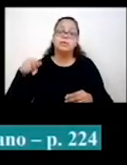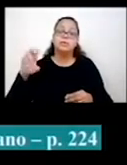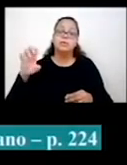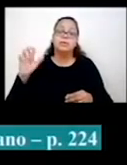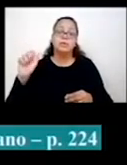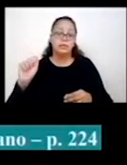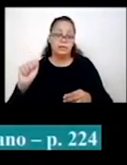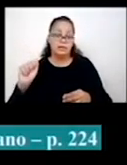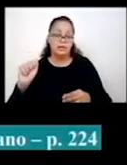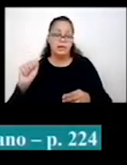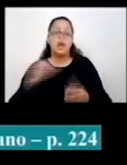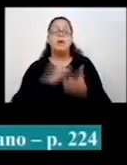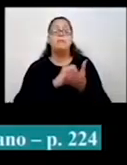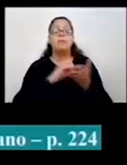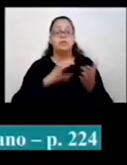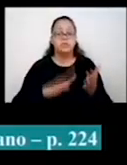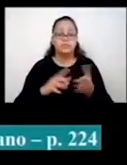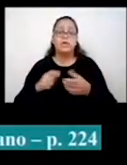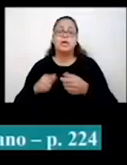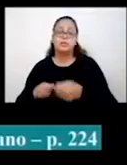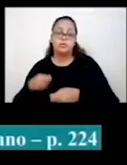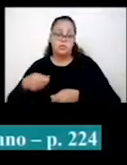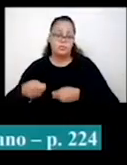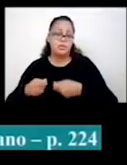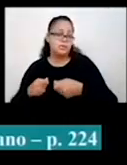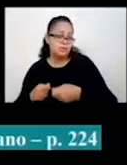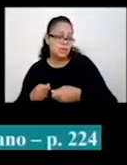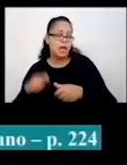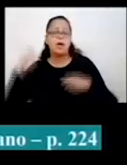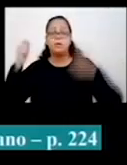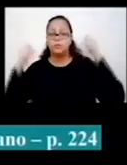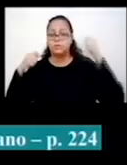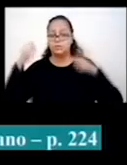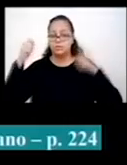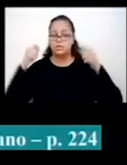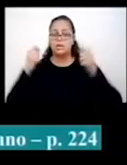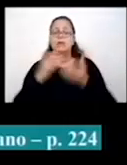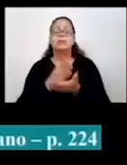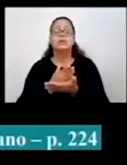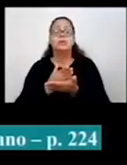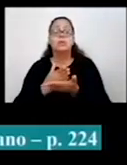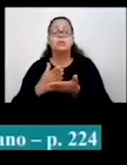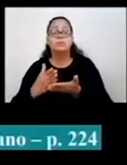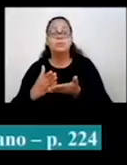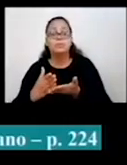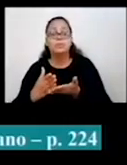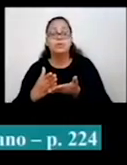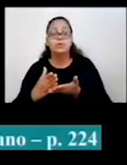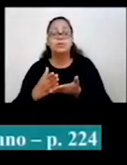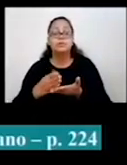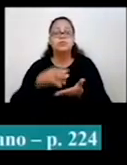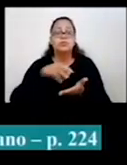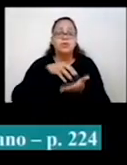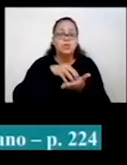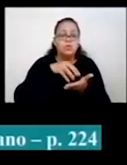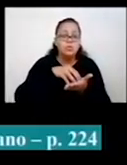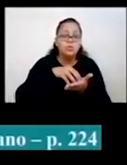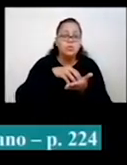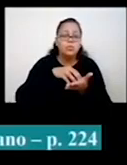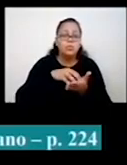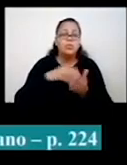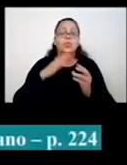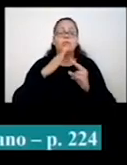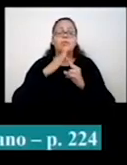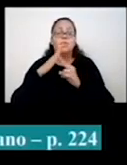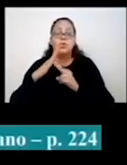aí inicialmente uma atividade econômica, alguma atividade aí comercial ou industrial, que deu aí origem a um núcleo urbano que foi